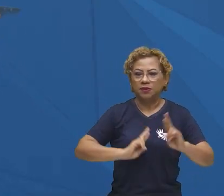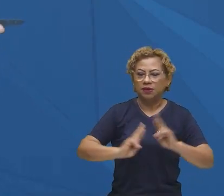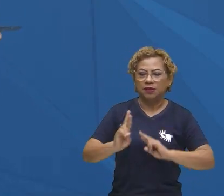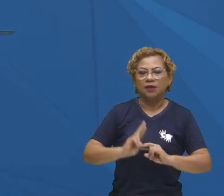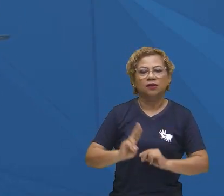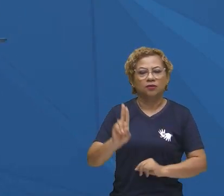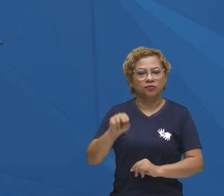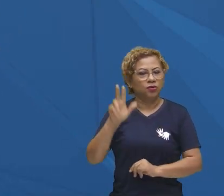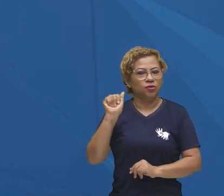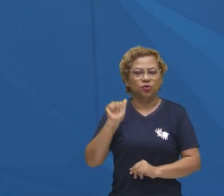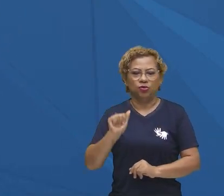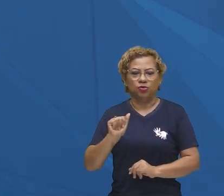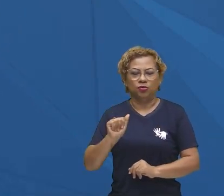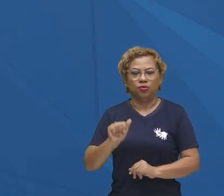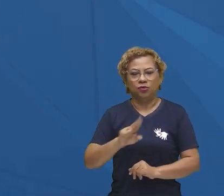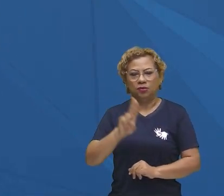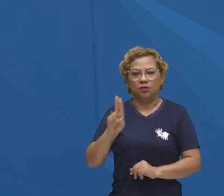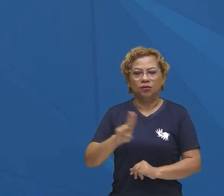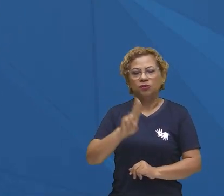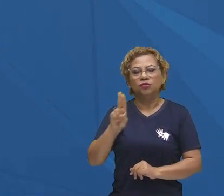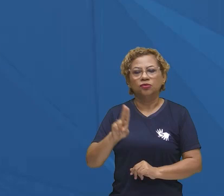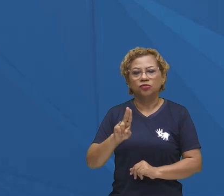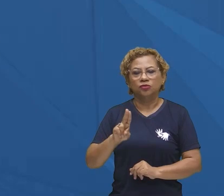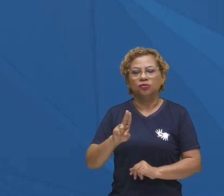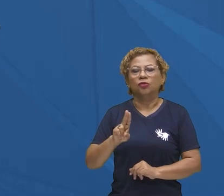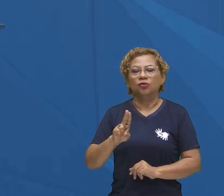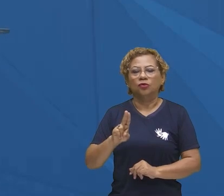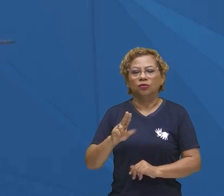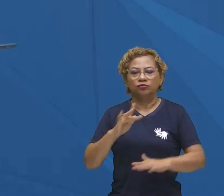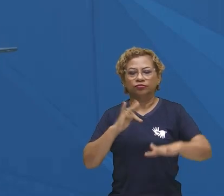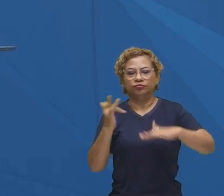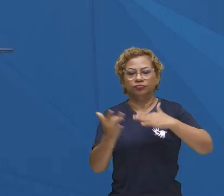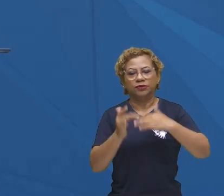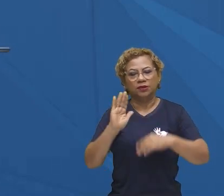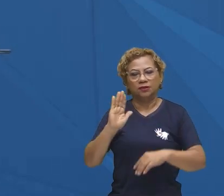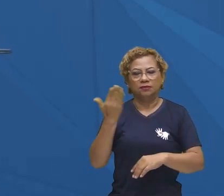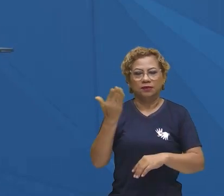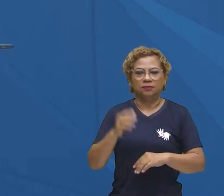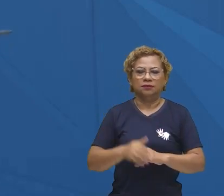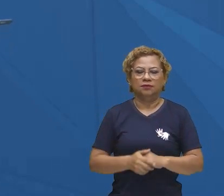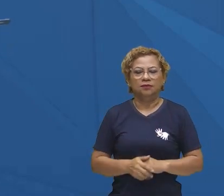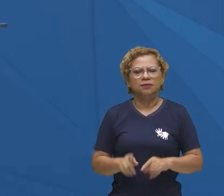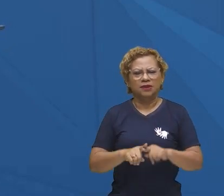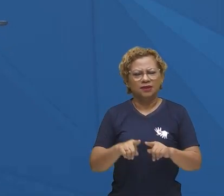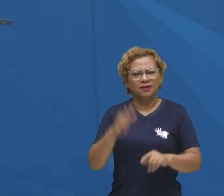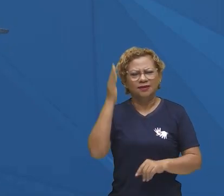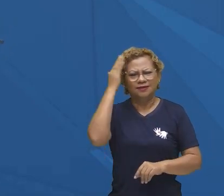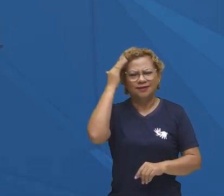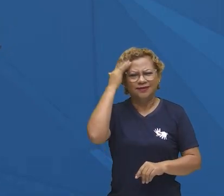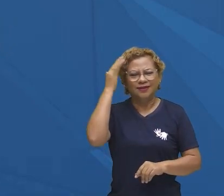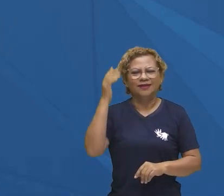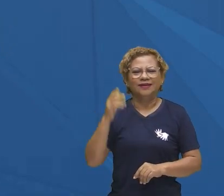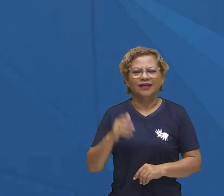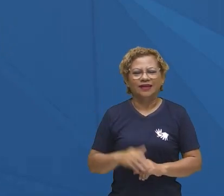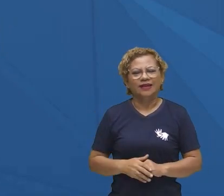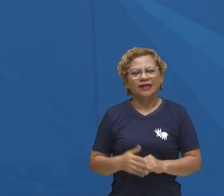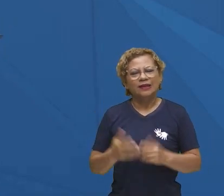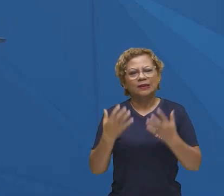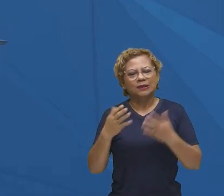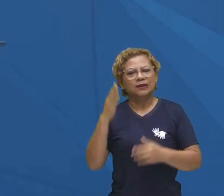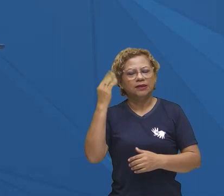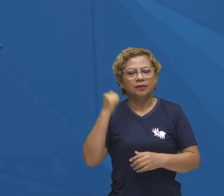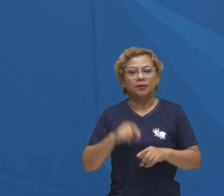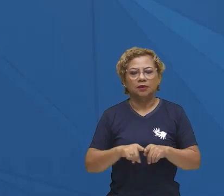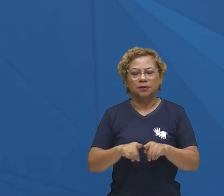tapa, mais uma vez ou outra, né? A gente fica, não vou mentir, né? A gente fica com curiosidade de querer saber, de querer fuçar, mas